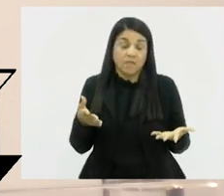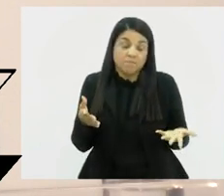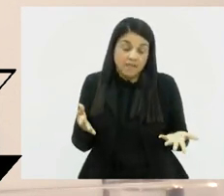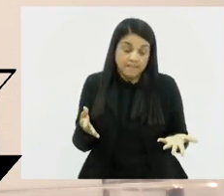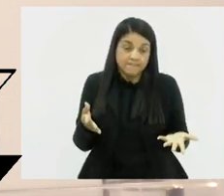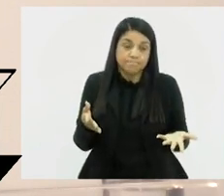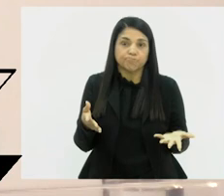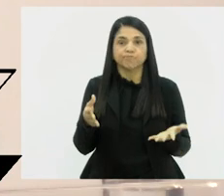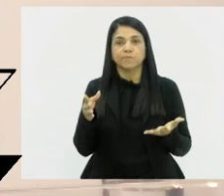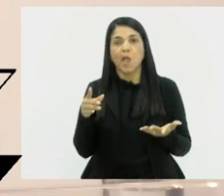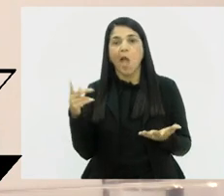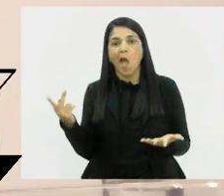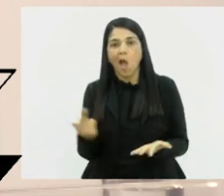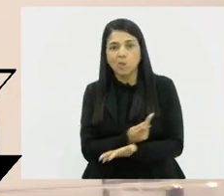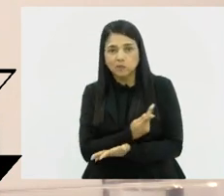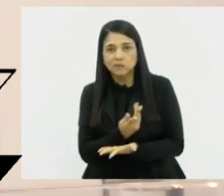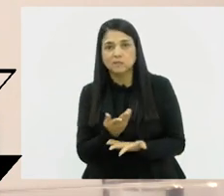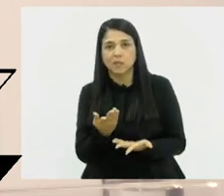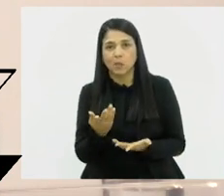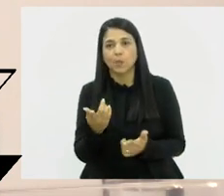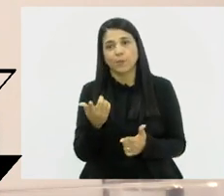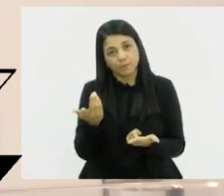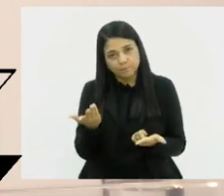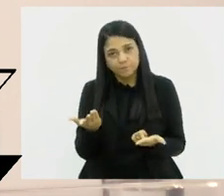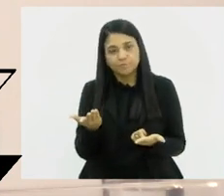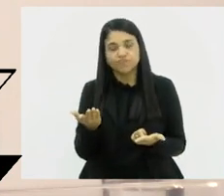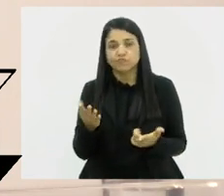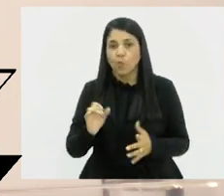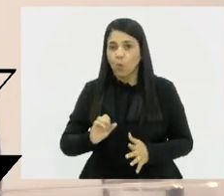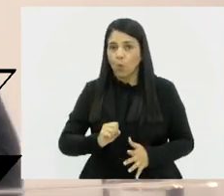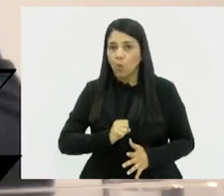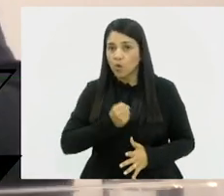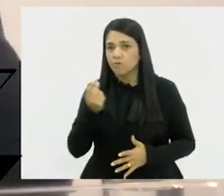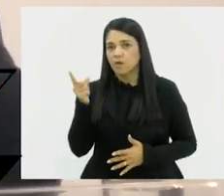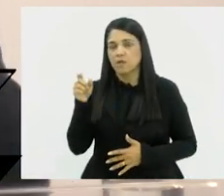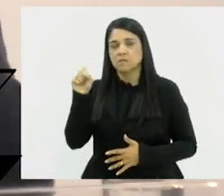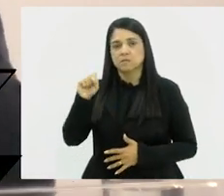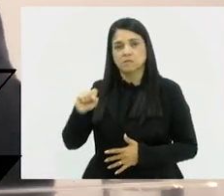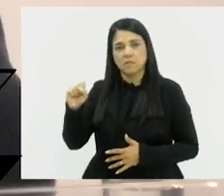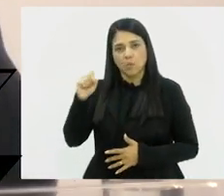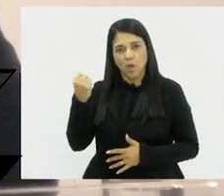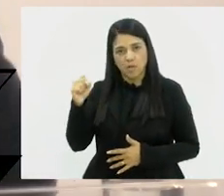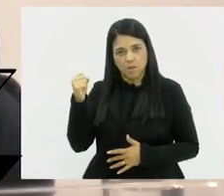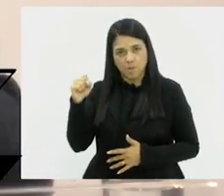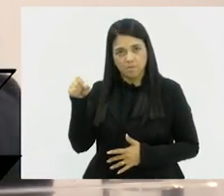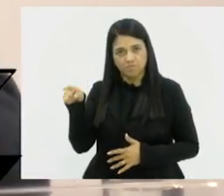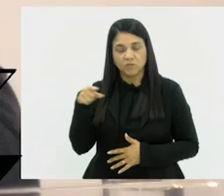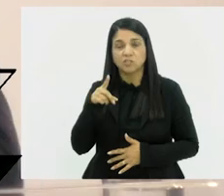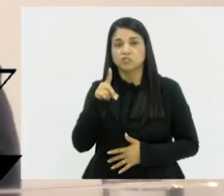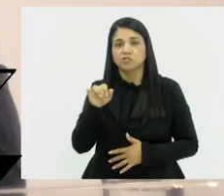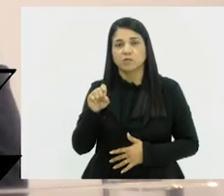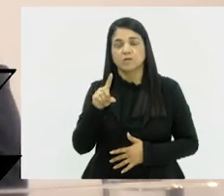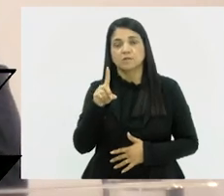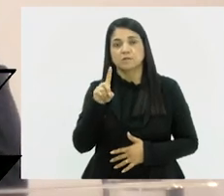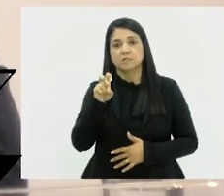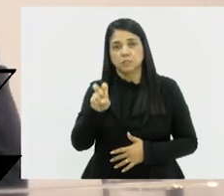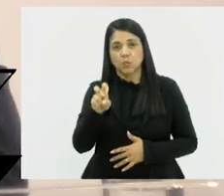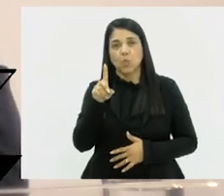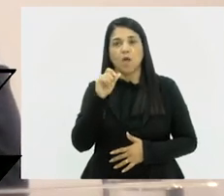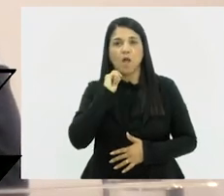aquela tragédia, né? Aquela coisa terrível lá em Saquarema, no dia 5 de abril.